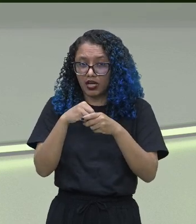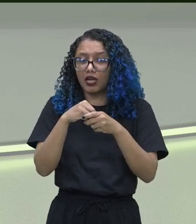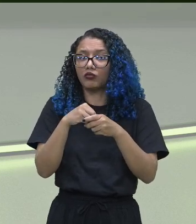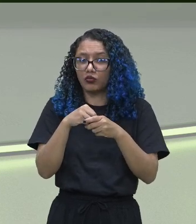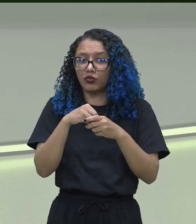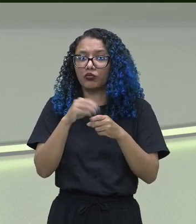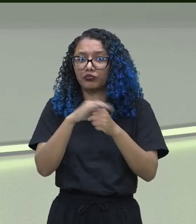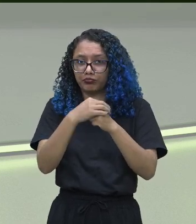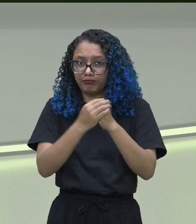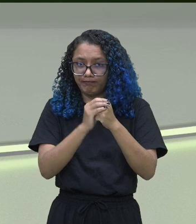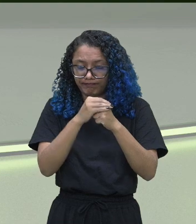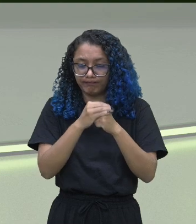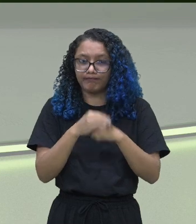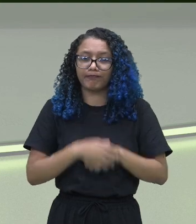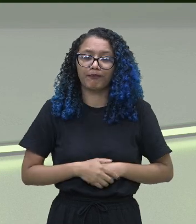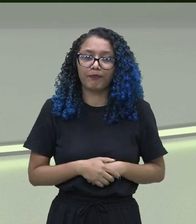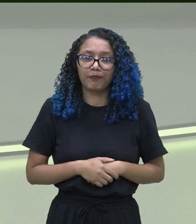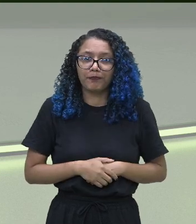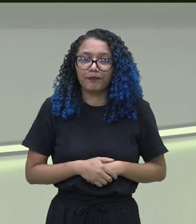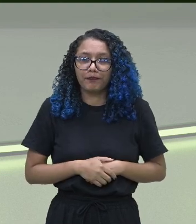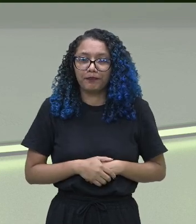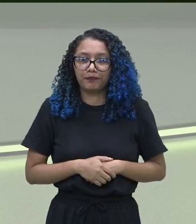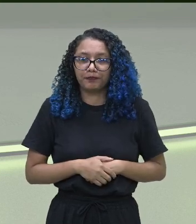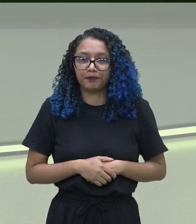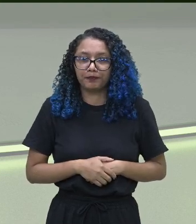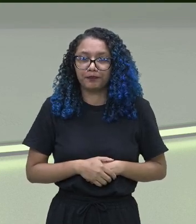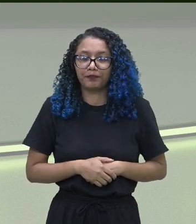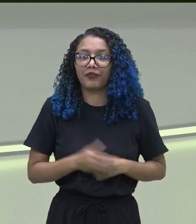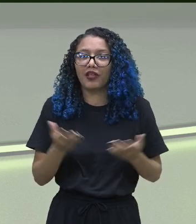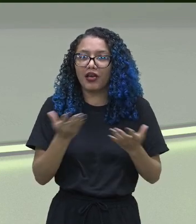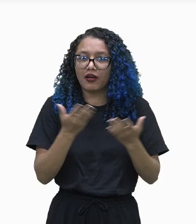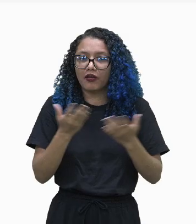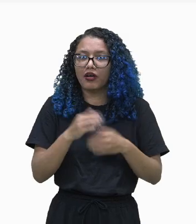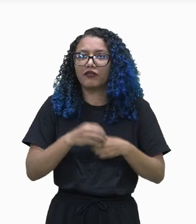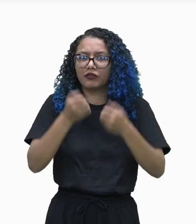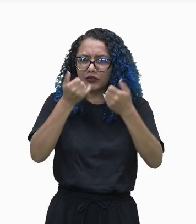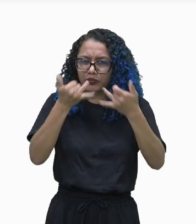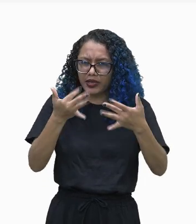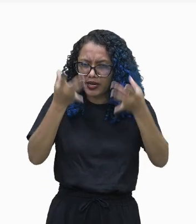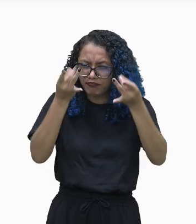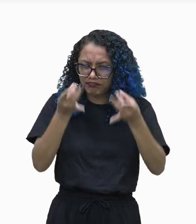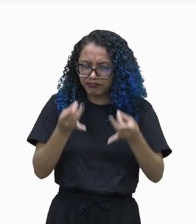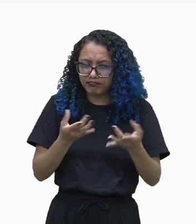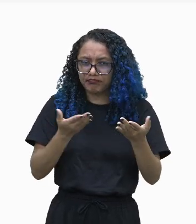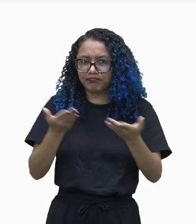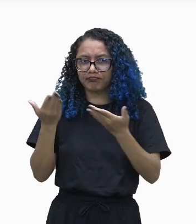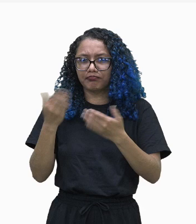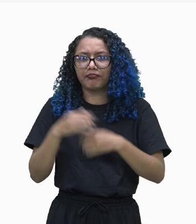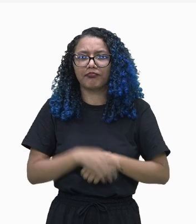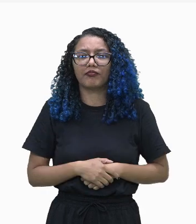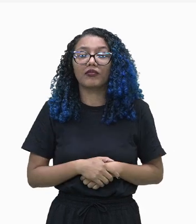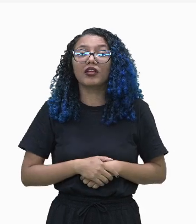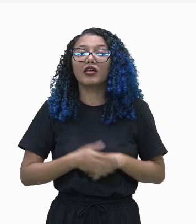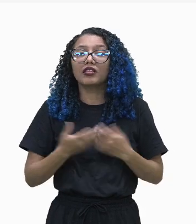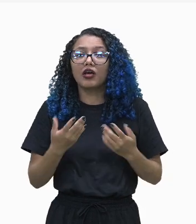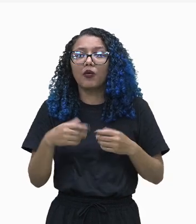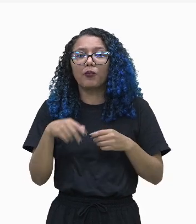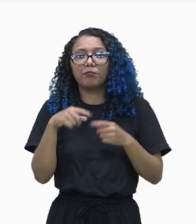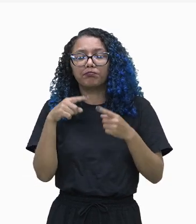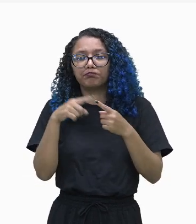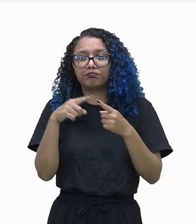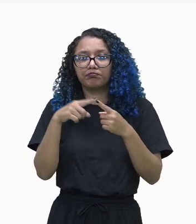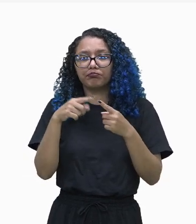membrana plasmática. E nós vamos detalhar cada um destes. Vejam que no transporte passivo ocorre ali